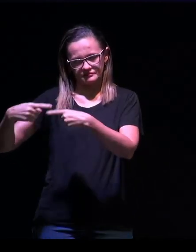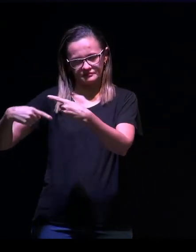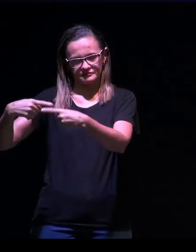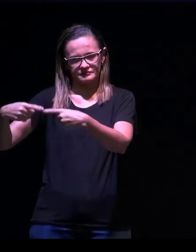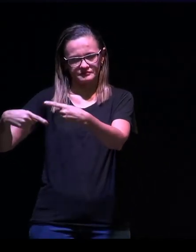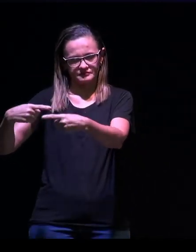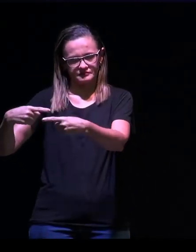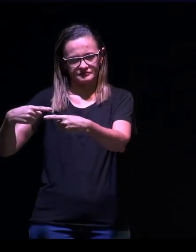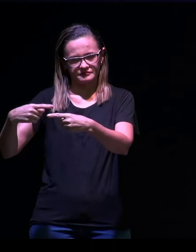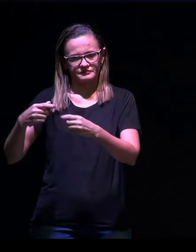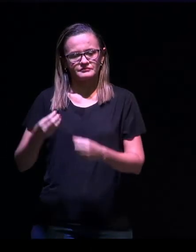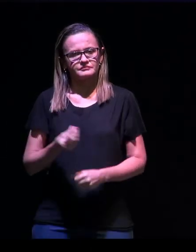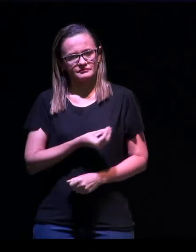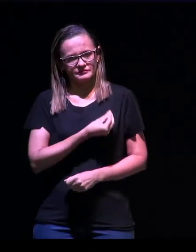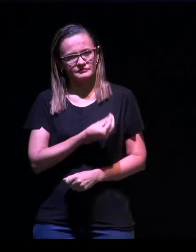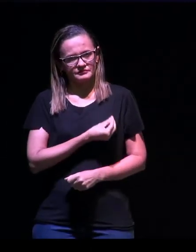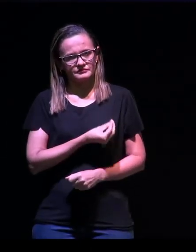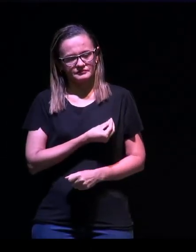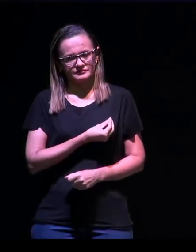Por exemplo,